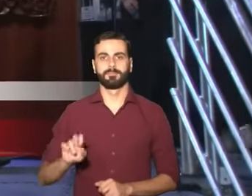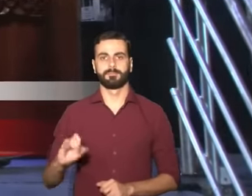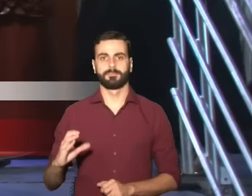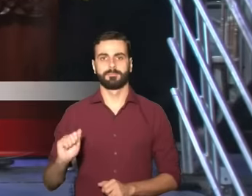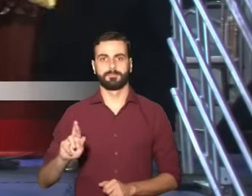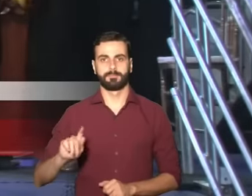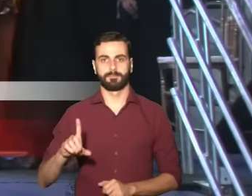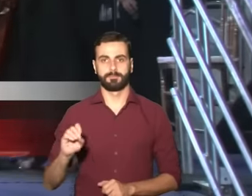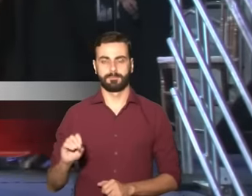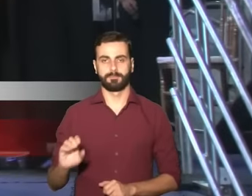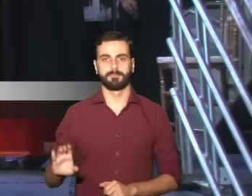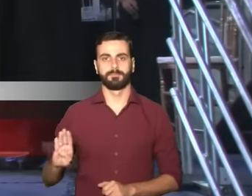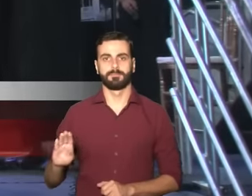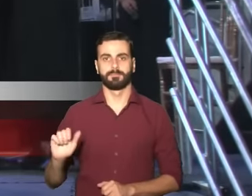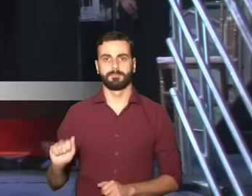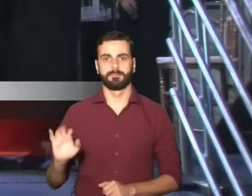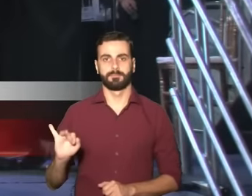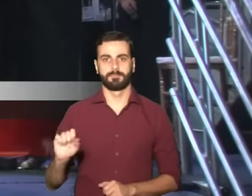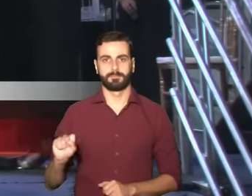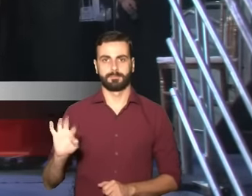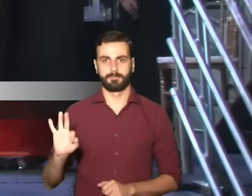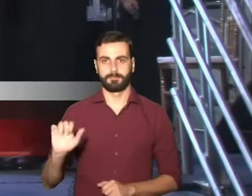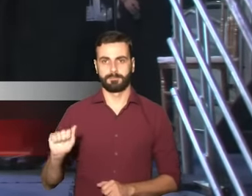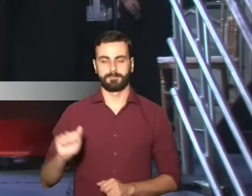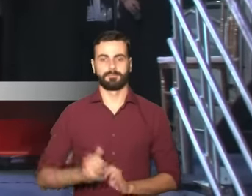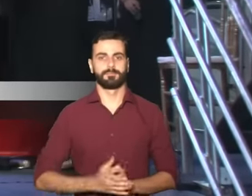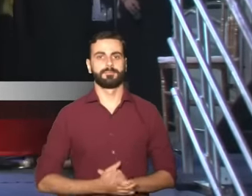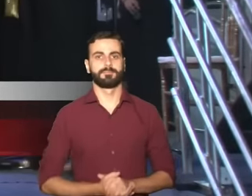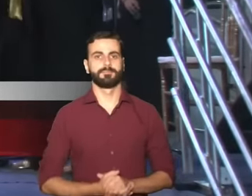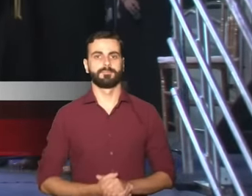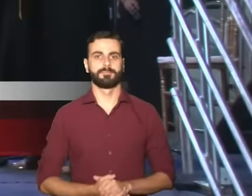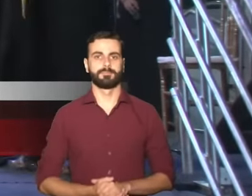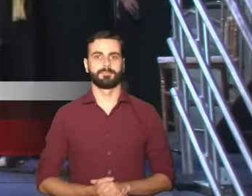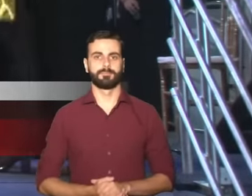Ricardo Batista Oliveira.